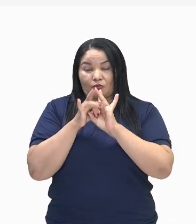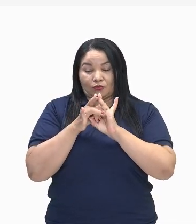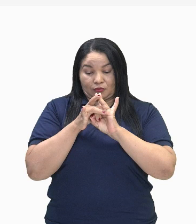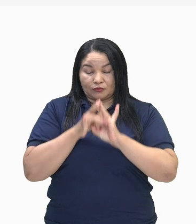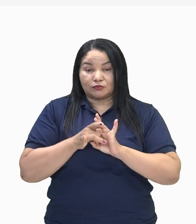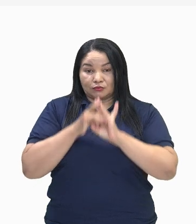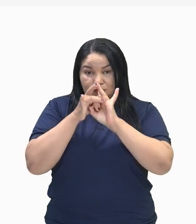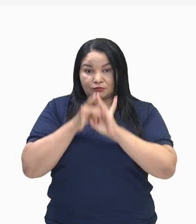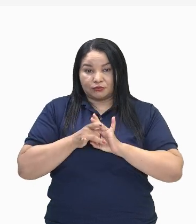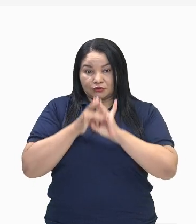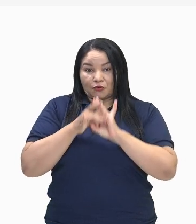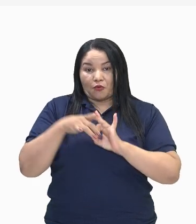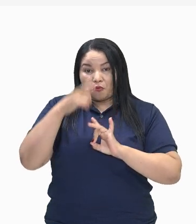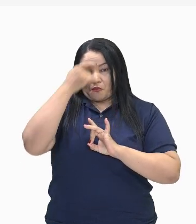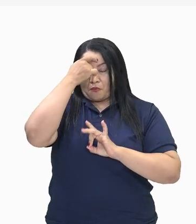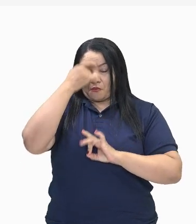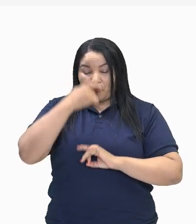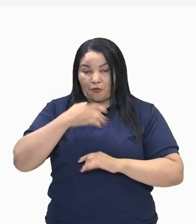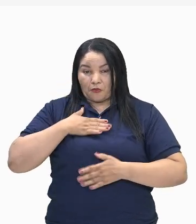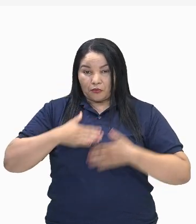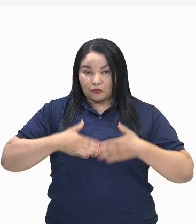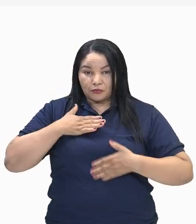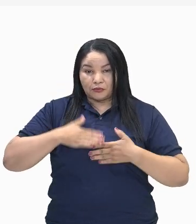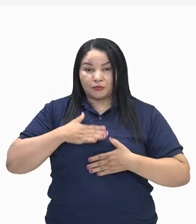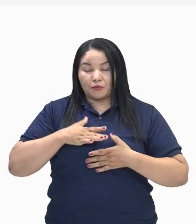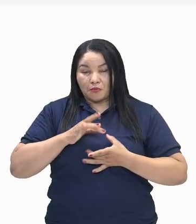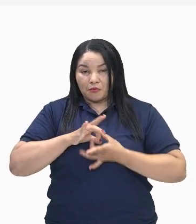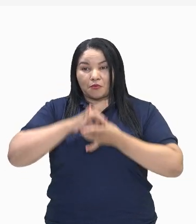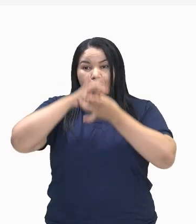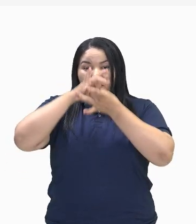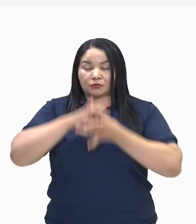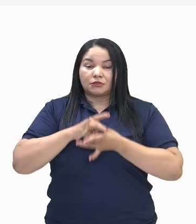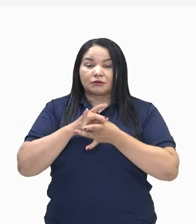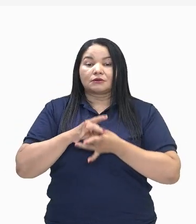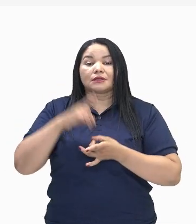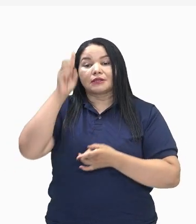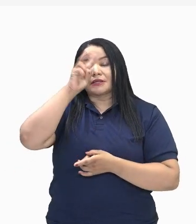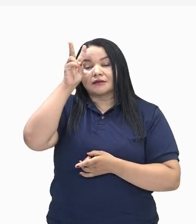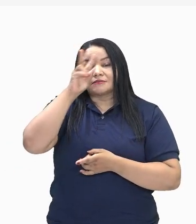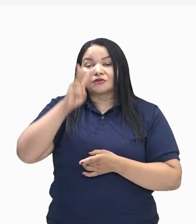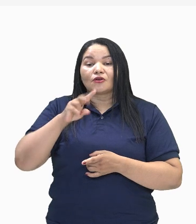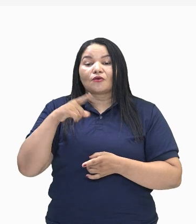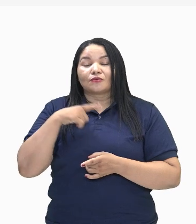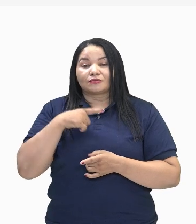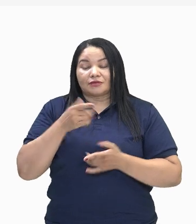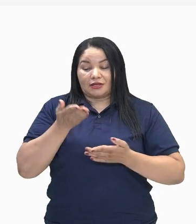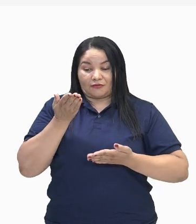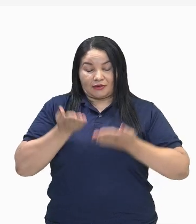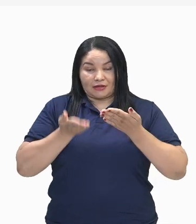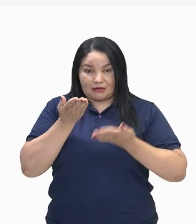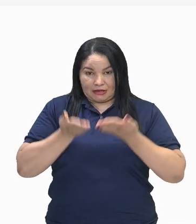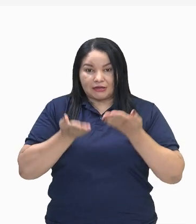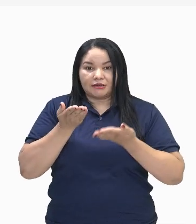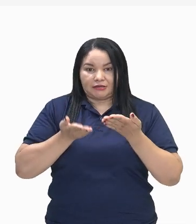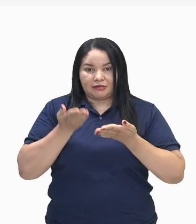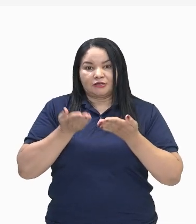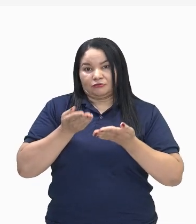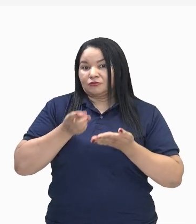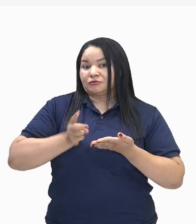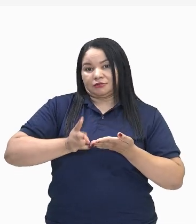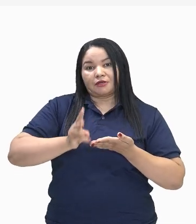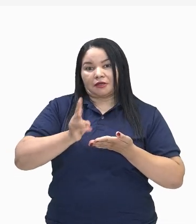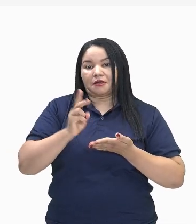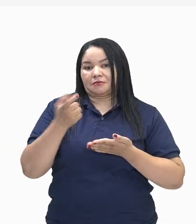seu corpo e a sua mente, lembrando, né, que tem a questão do equilíbrio, deve haver o equilíbrio entre corpo